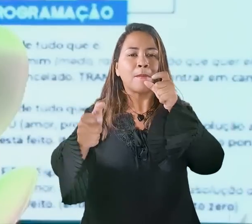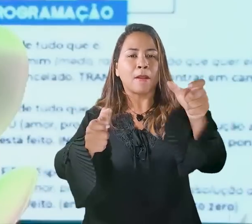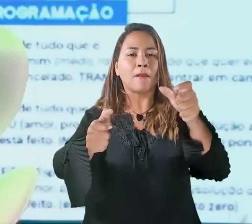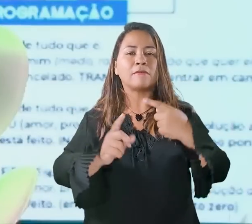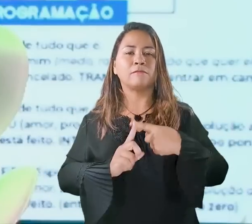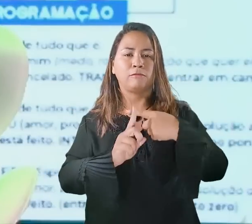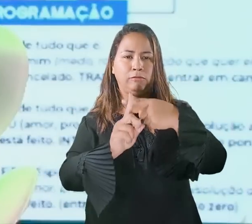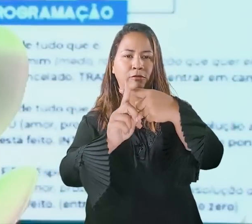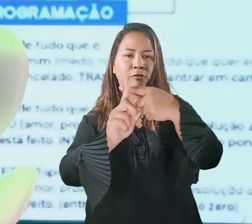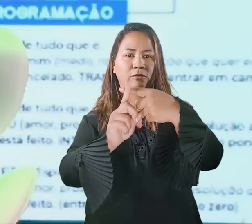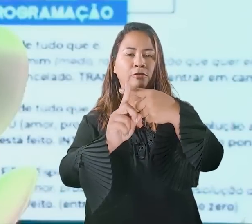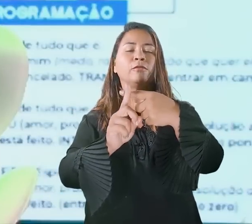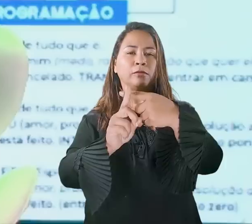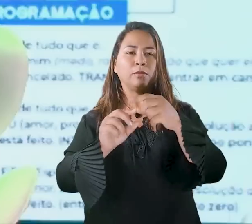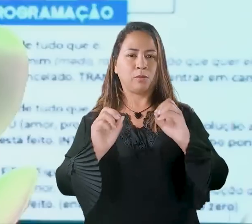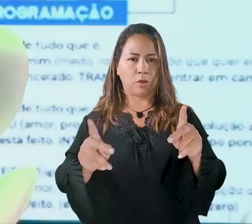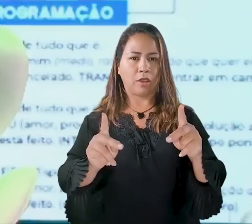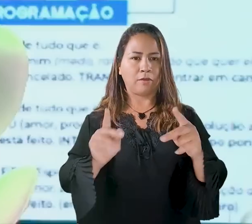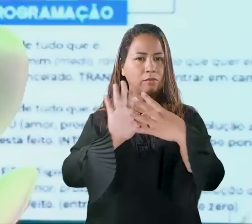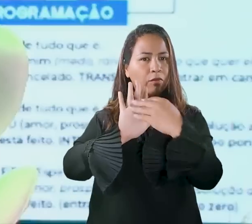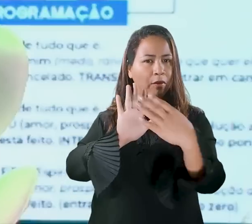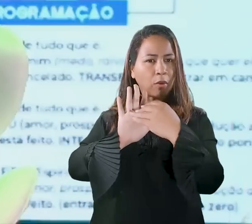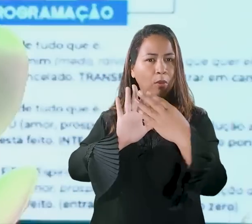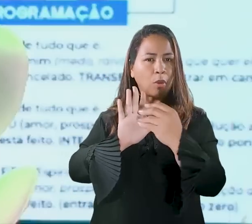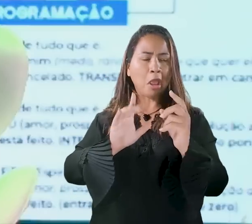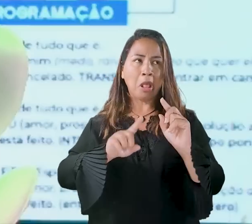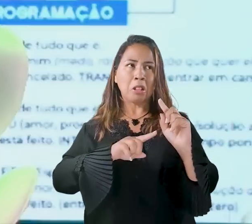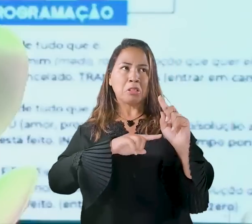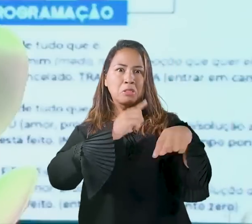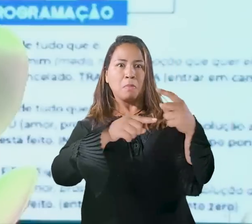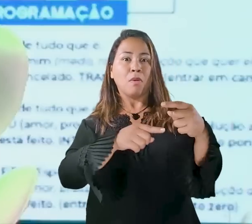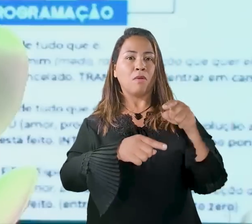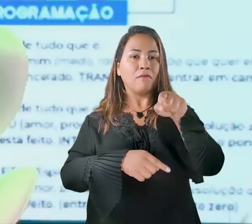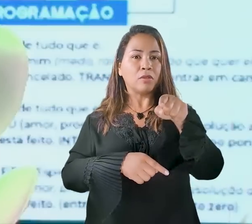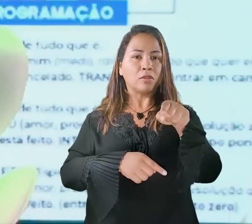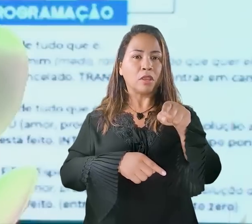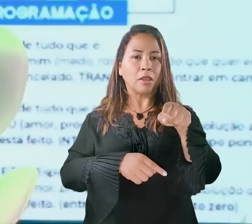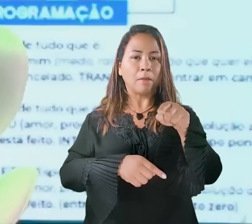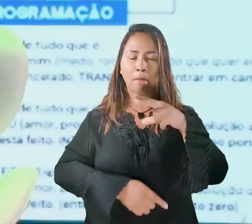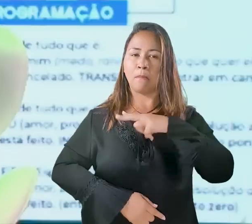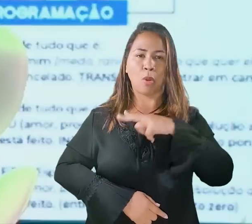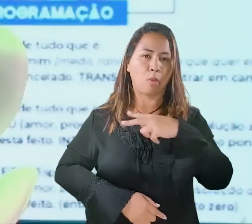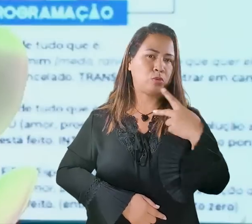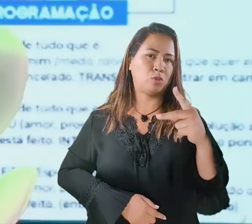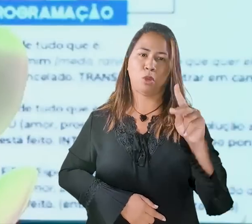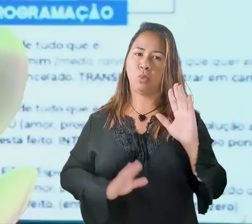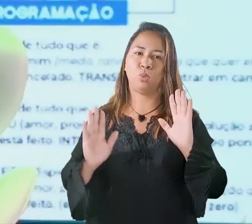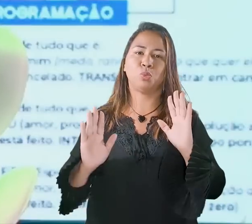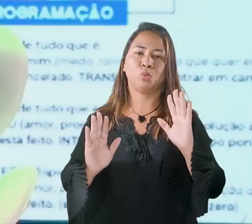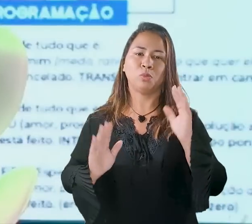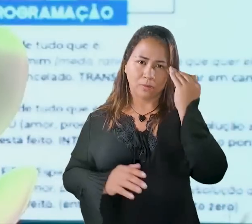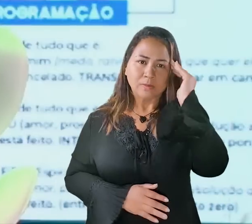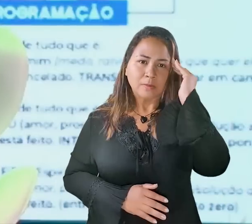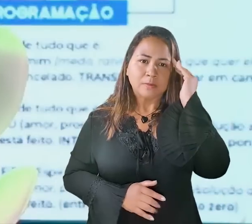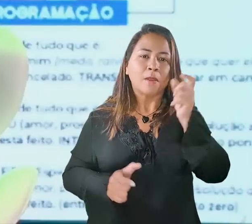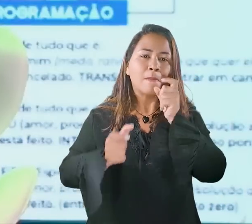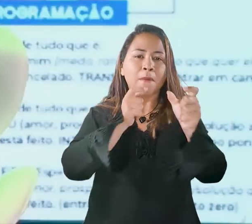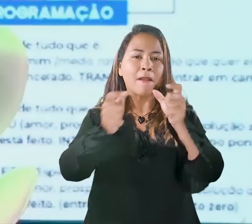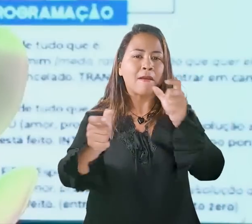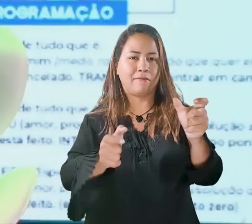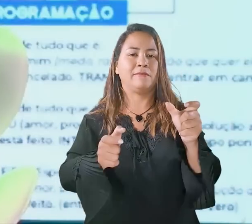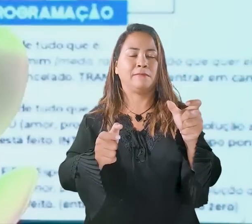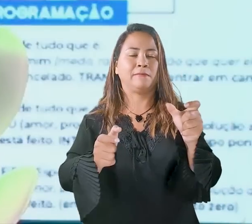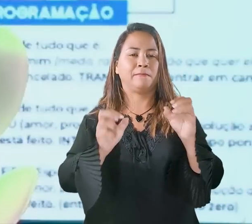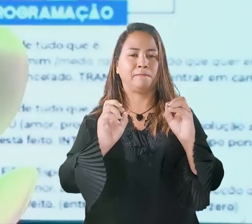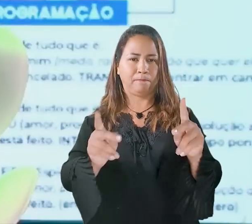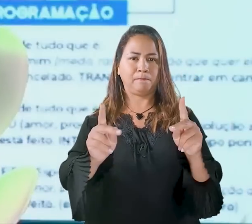comando. A tua limpeza, de repente, é ciúmes, é desequilíbrio, é vaidade, é ego, não sei. Mas eu dou o comando e